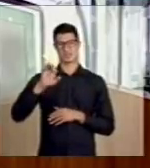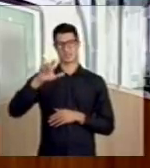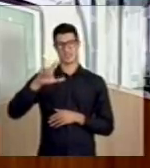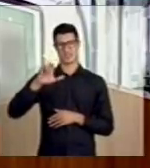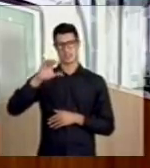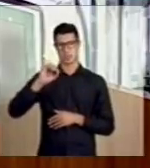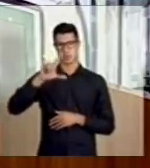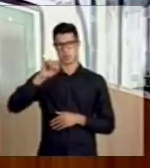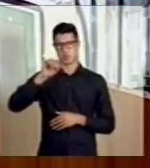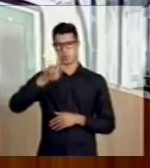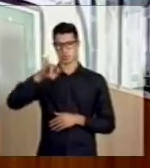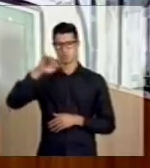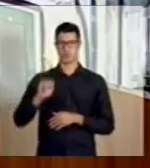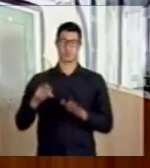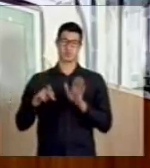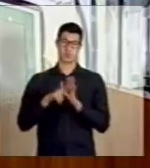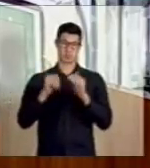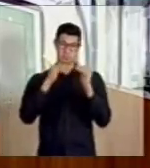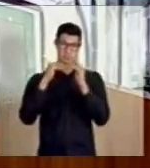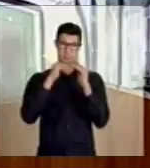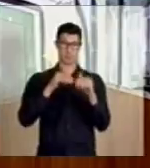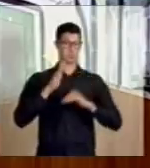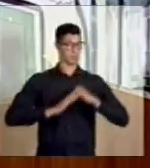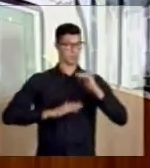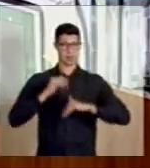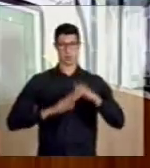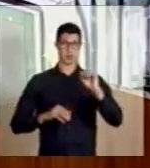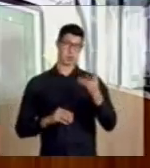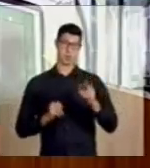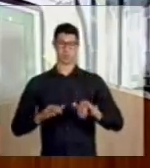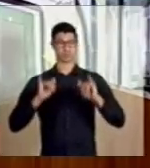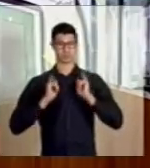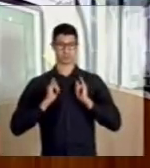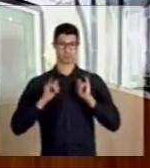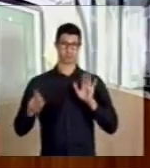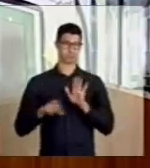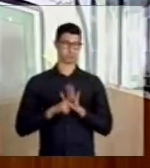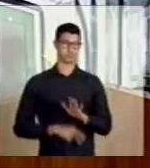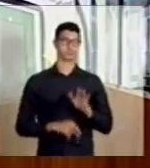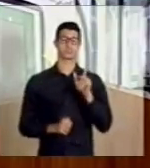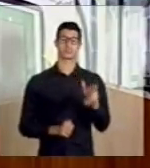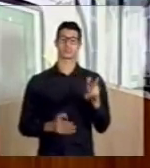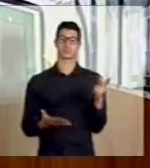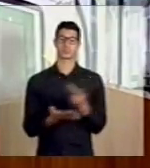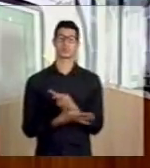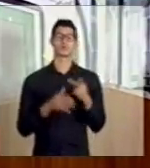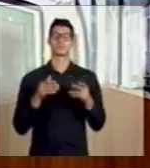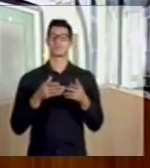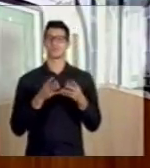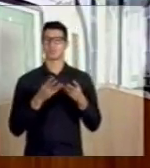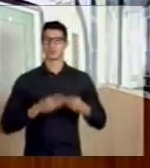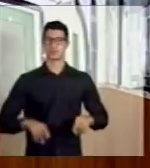teleologia como fator de neutralização de práticas ou de omissões lesivas, cuja ocorrência possa